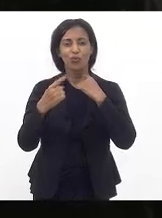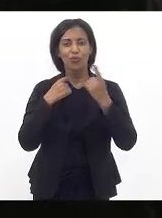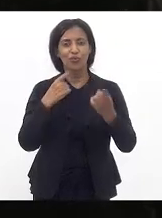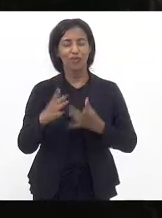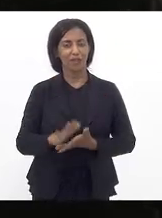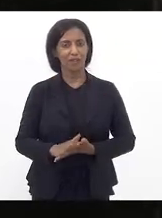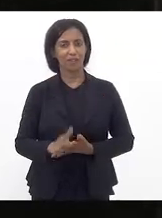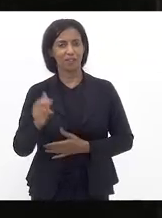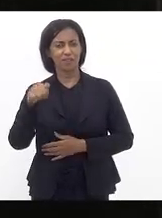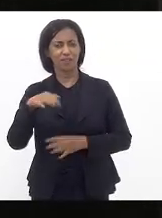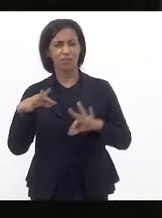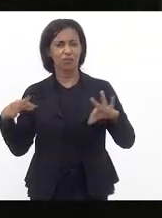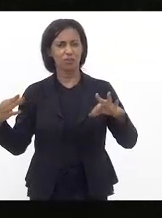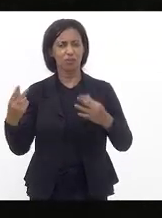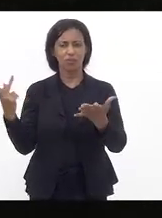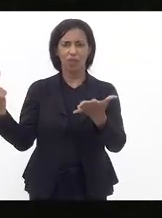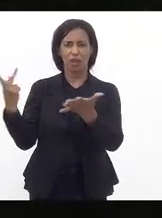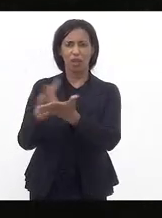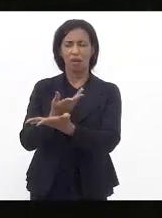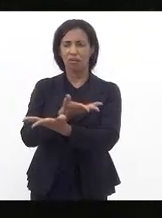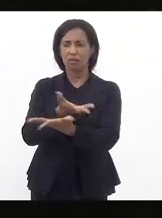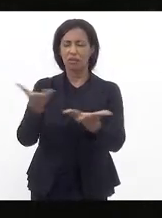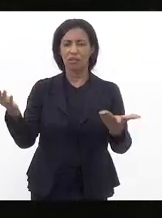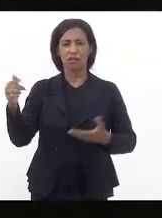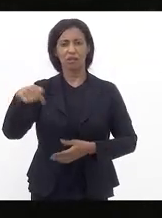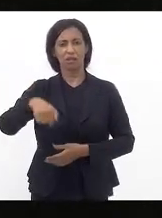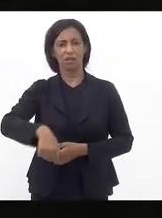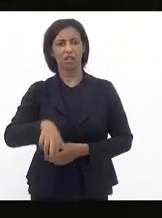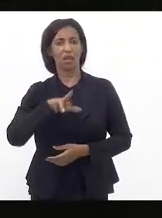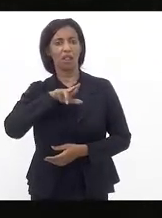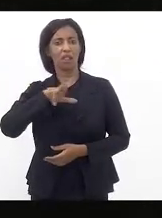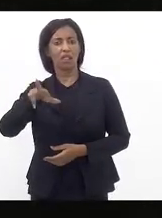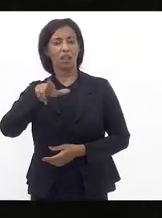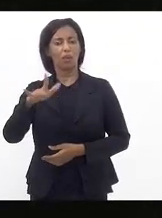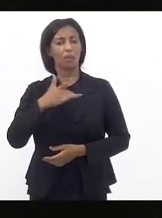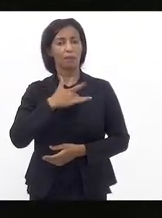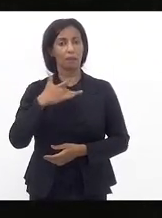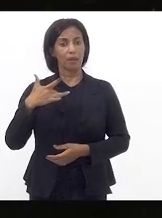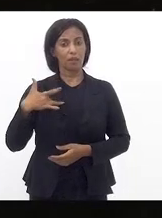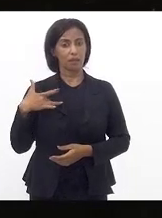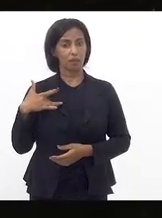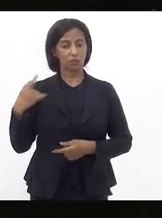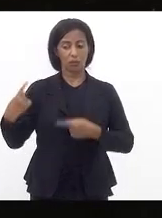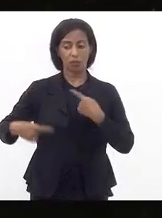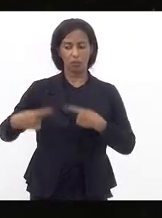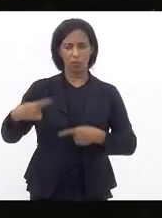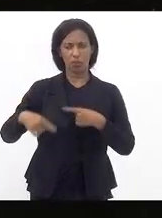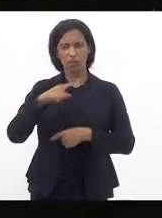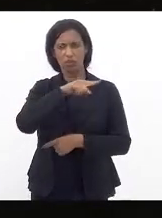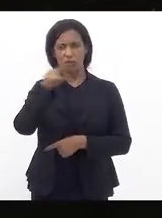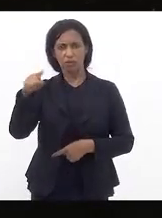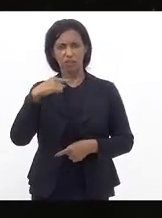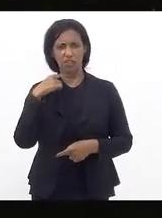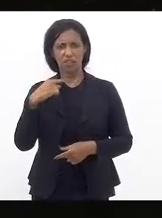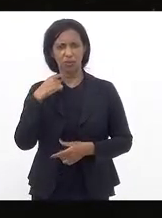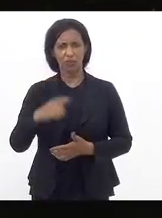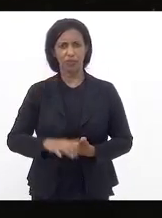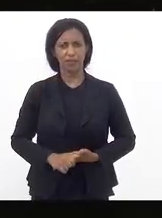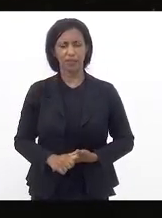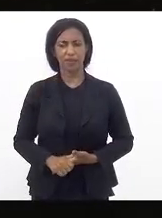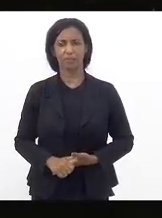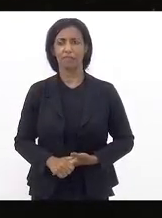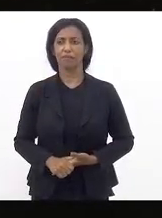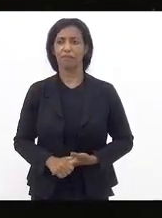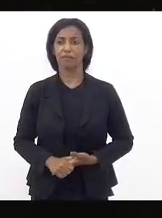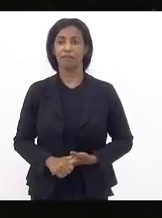de que isso tudo que tá acontecendo aqui não é pela saúde a política Alguém tem dúvida disso